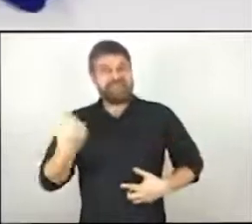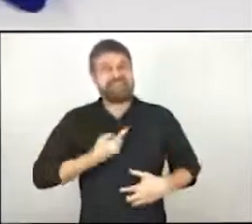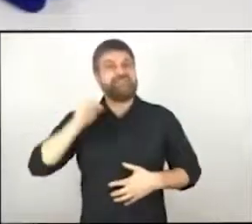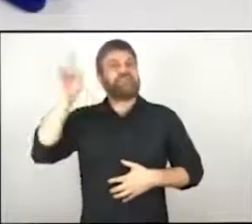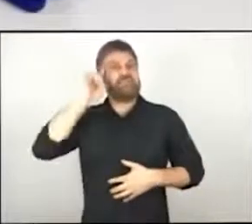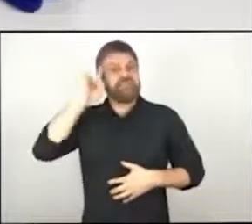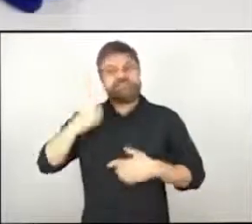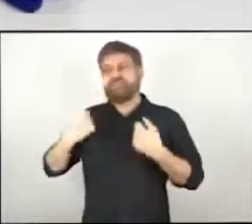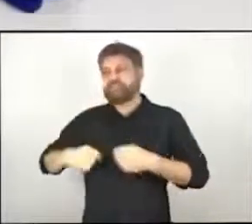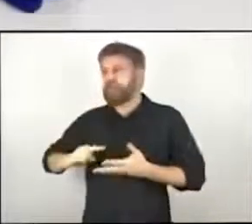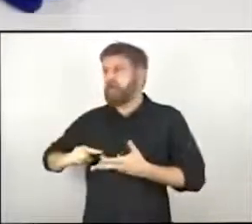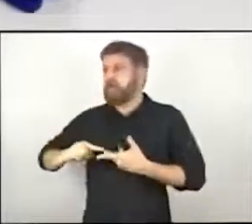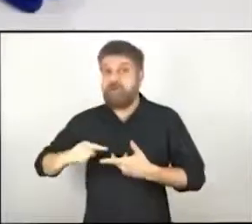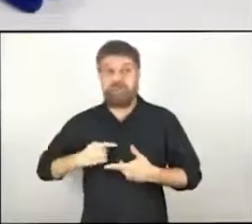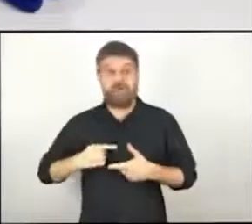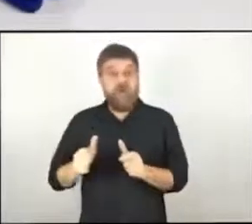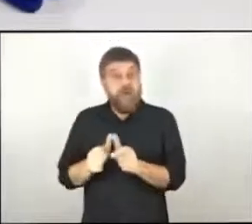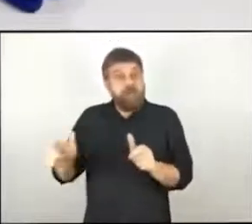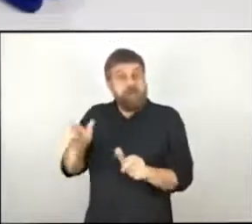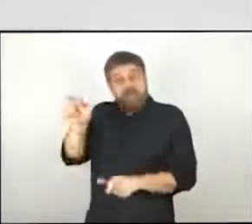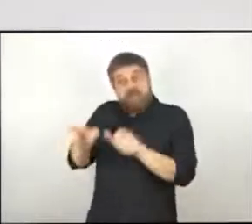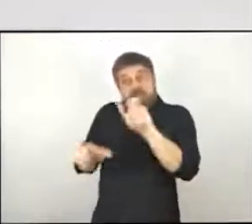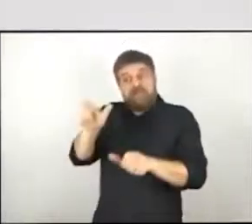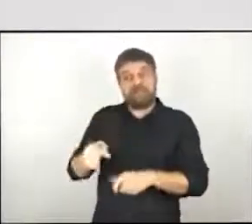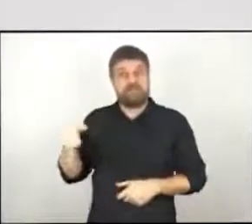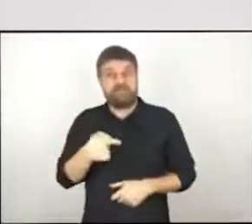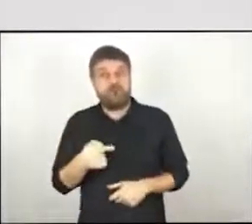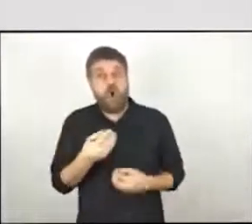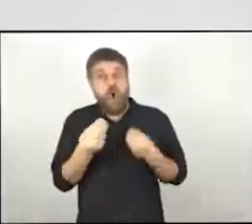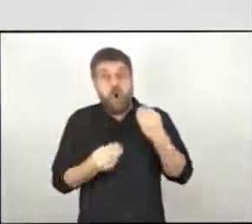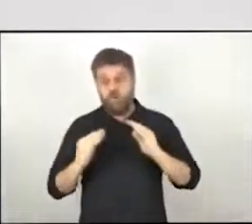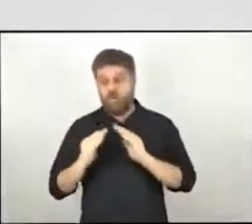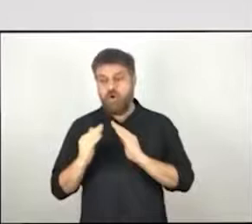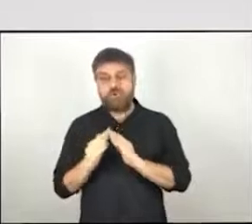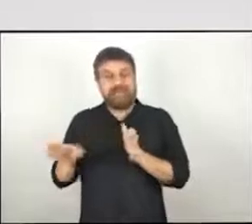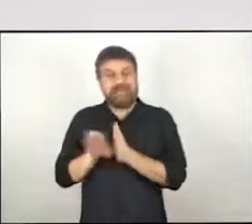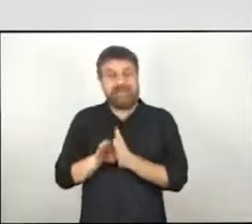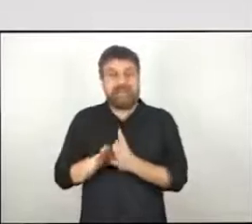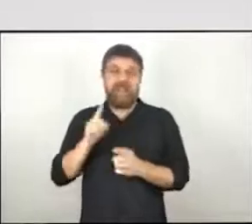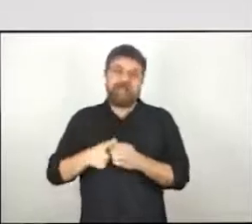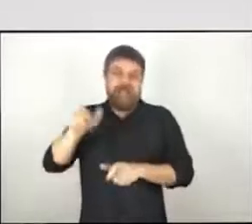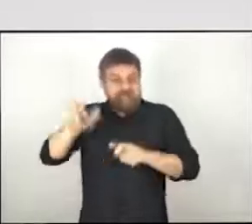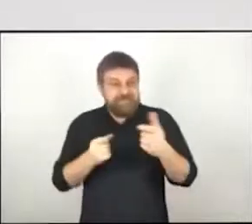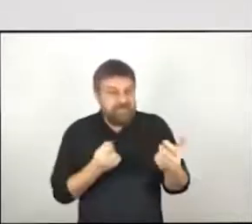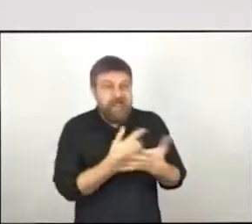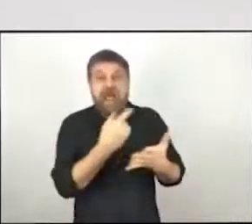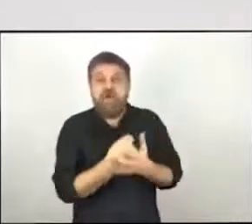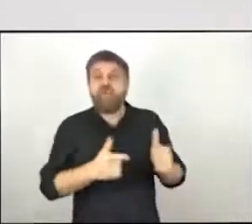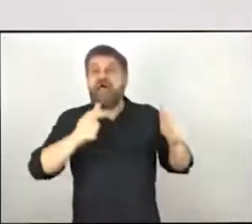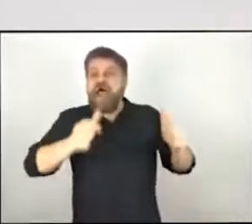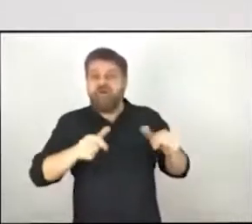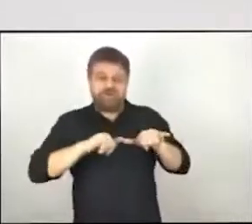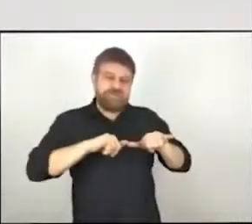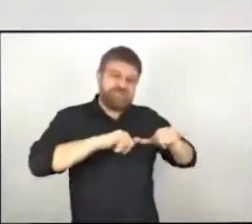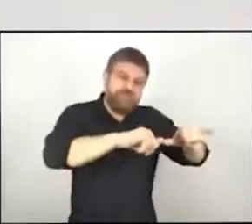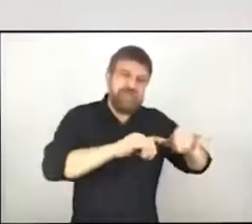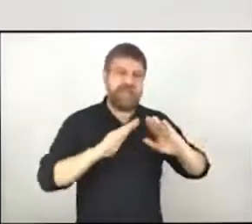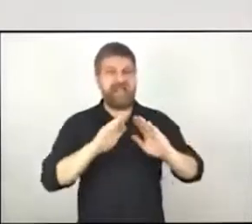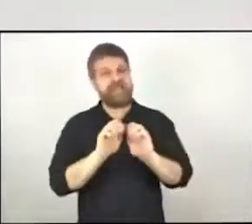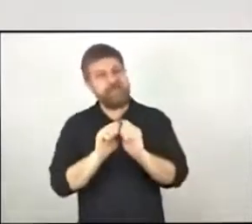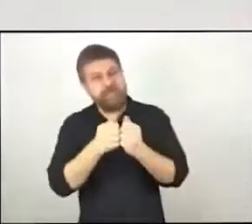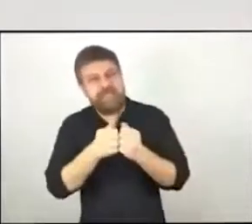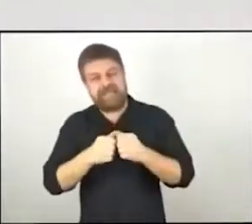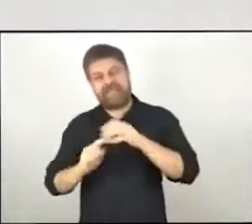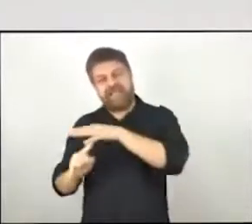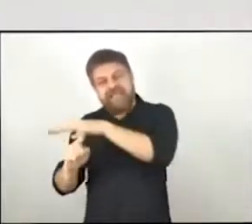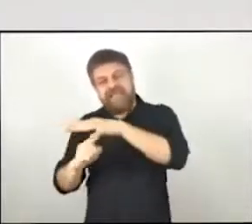tipos de objetos no nosso dia a dia. Para a maior parte das pessoas, essas coisas chegam até a nossa casa porque são compradas. Nos mercados,